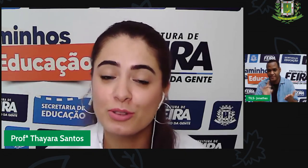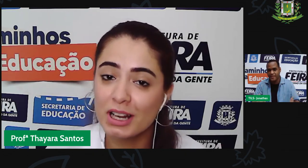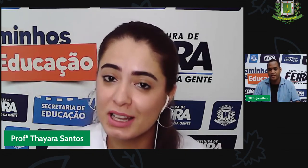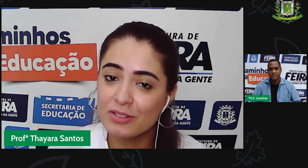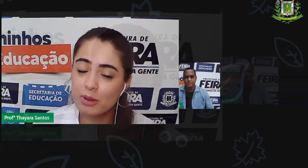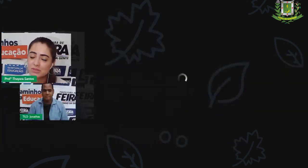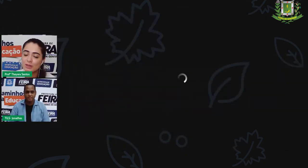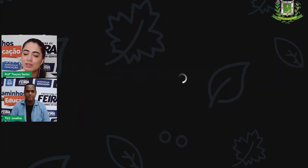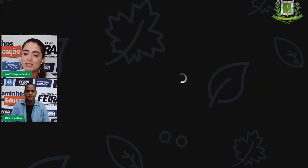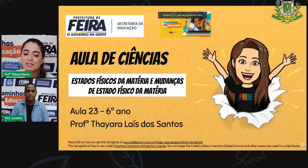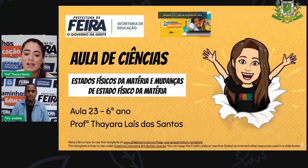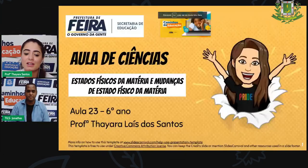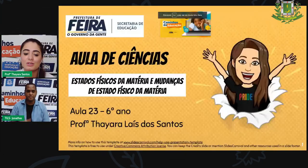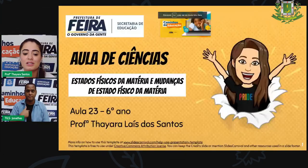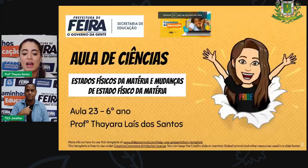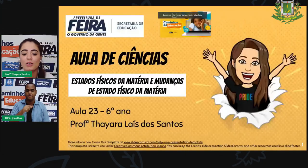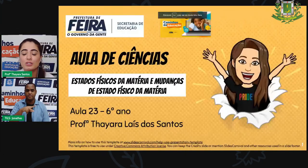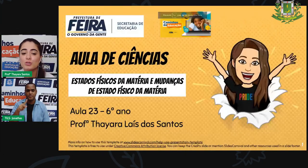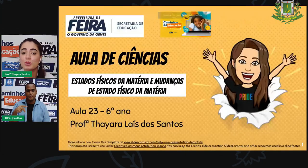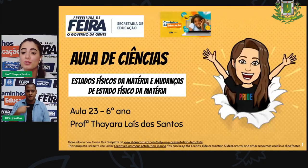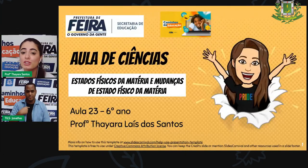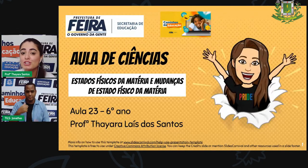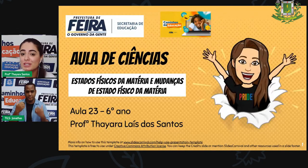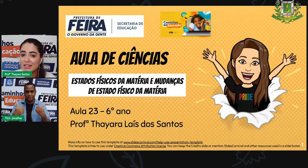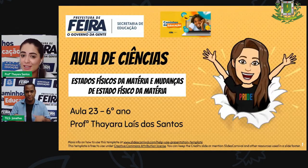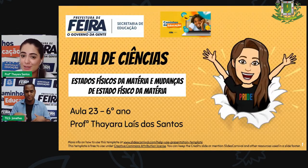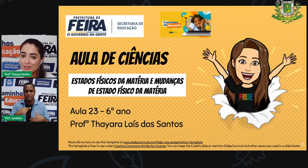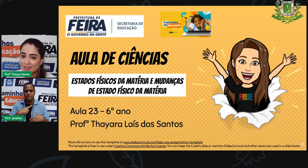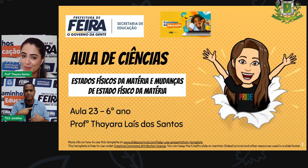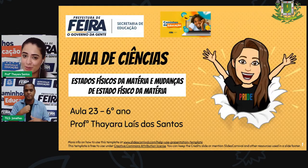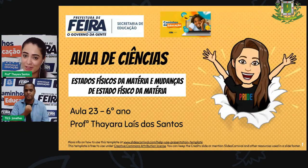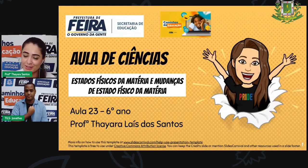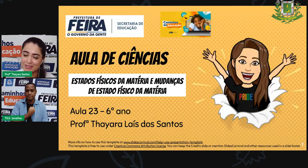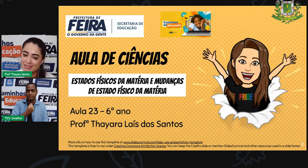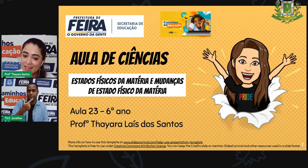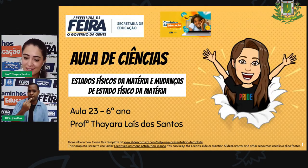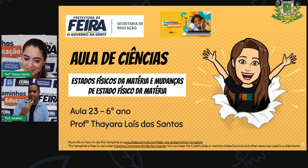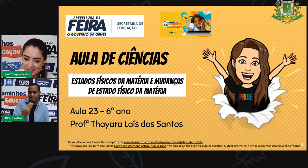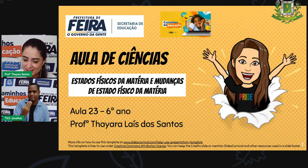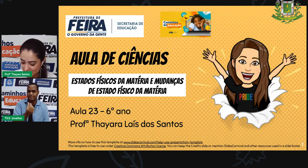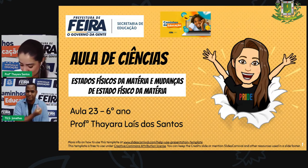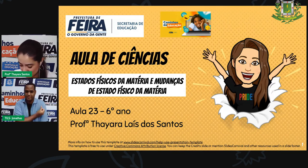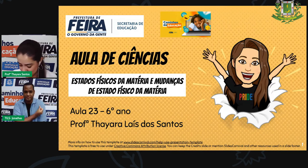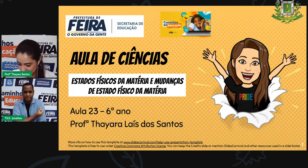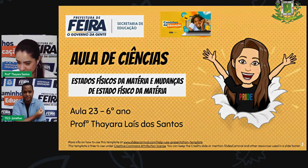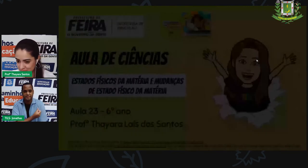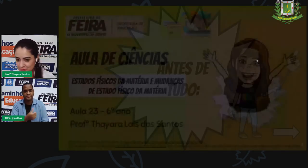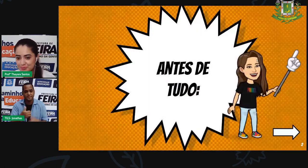Como eu já falei, vamos agora iniciar nossa aula de número 23 do sexto ano de ciências.